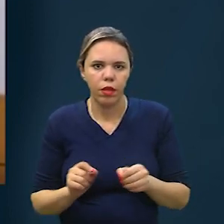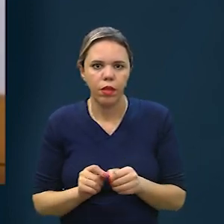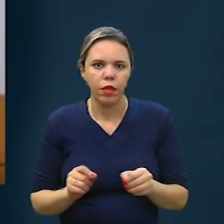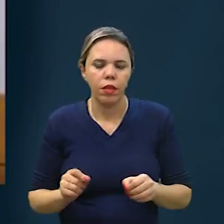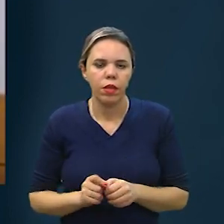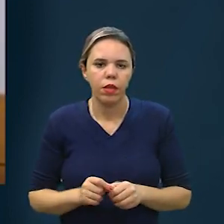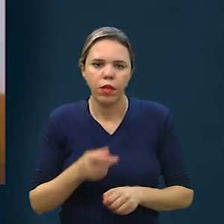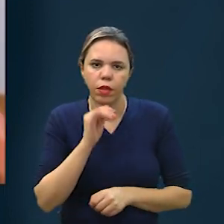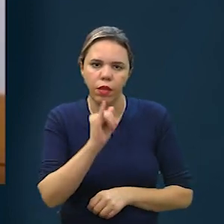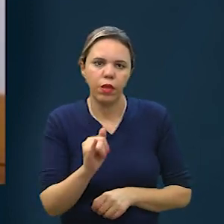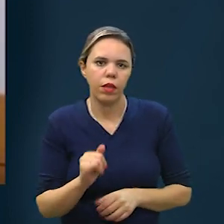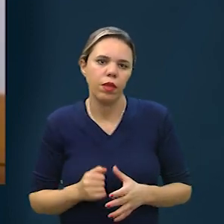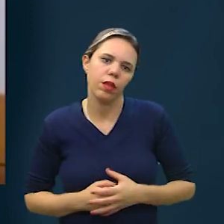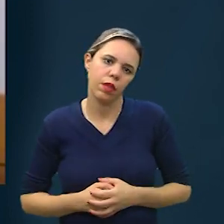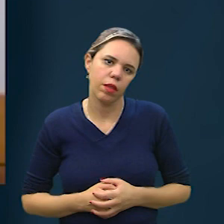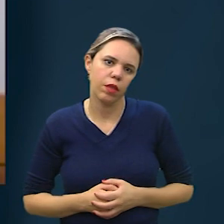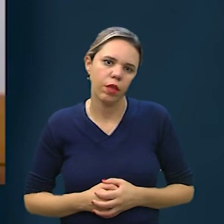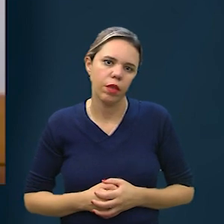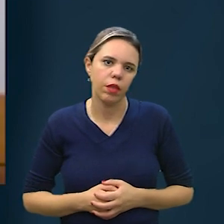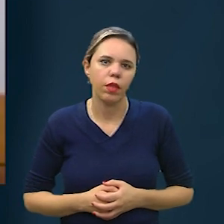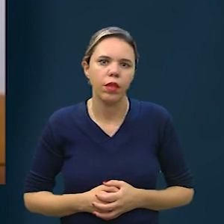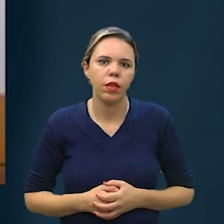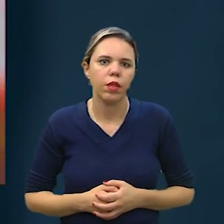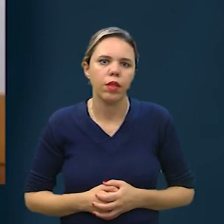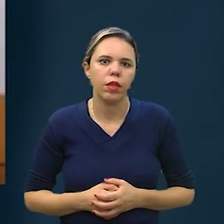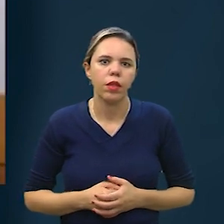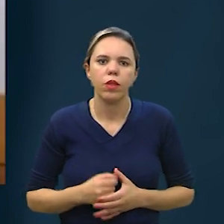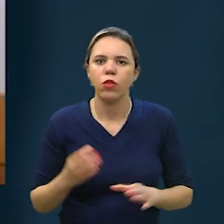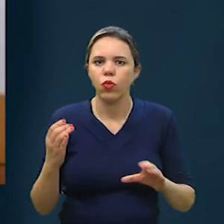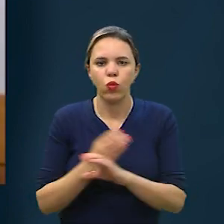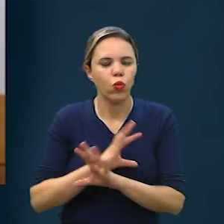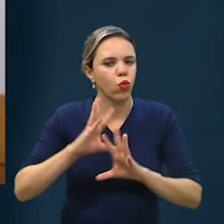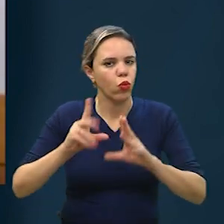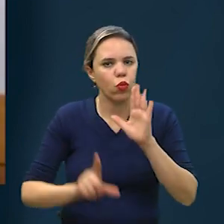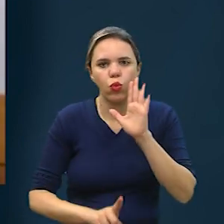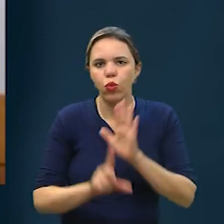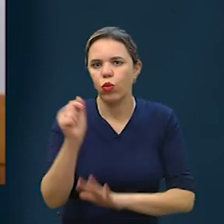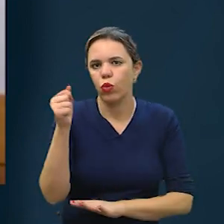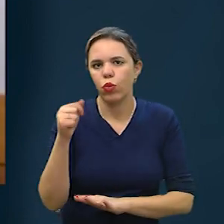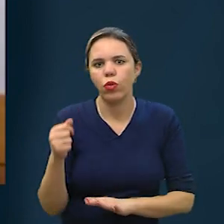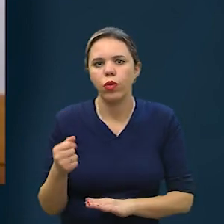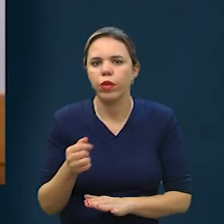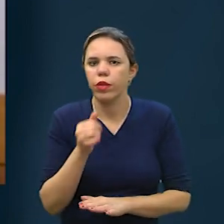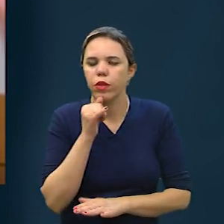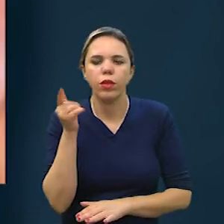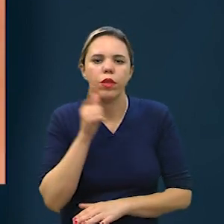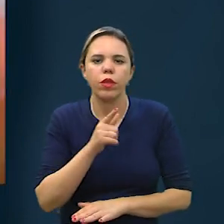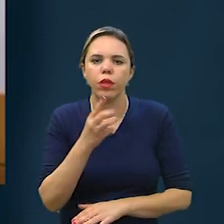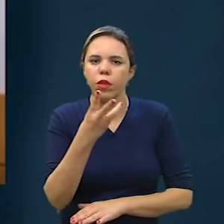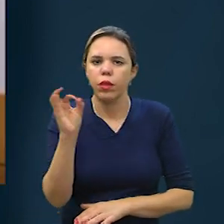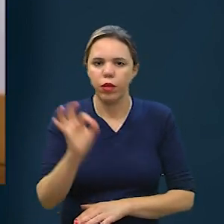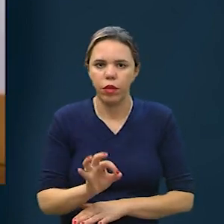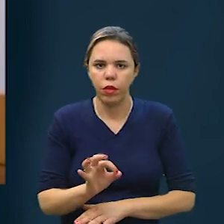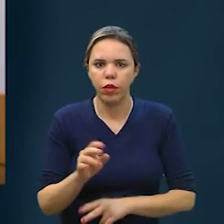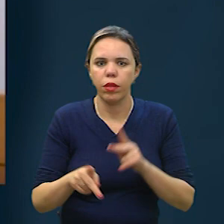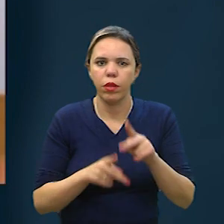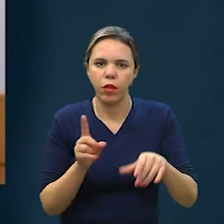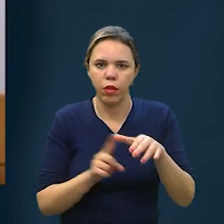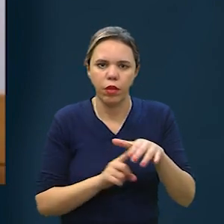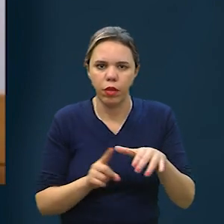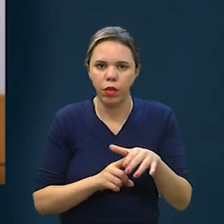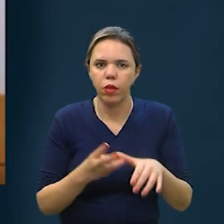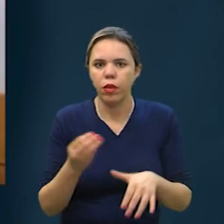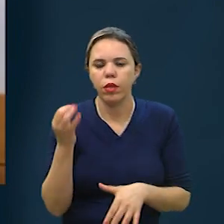fez. Não vou falar para você que foi de 100% do meu faturamento, vamos colocar que eu consegui 30%, mas